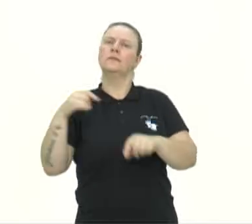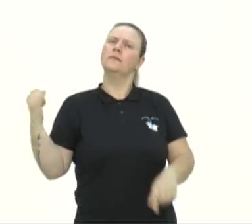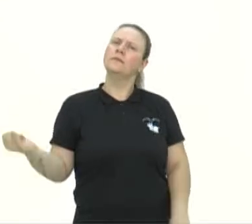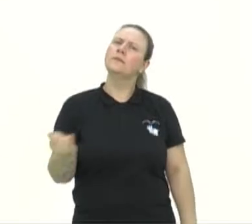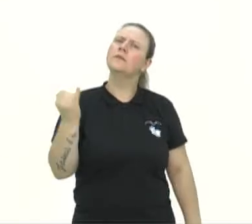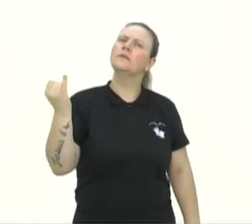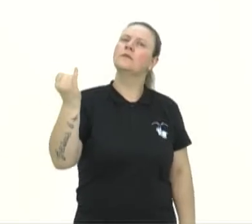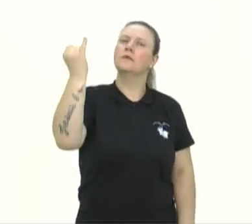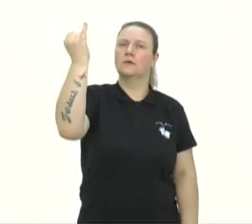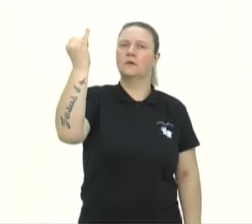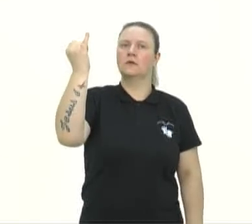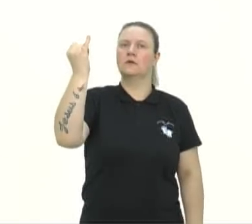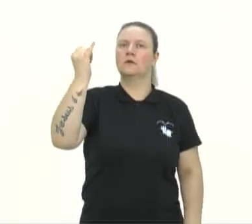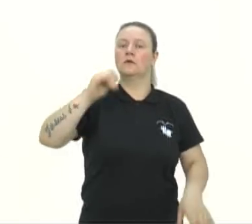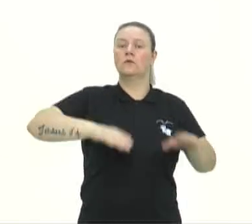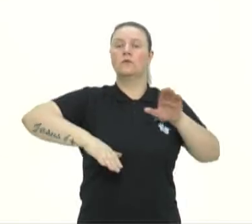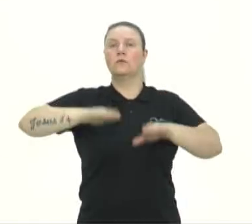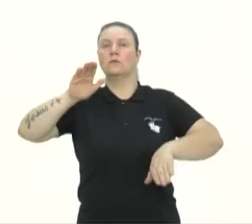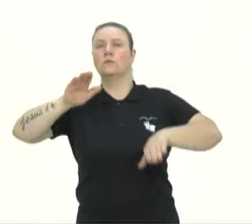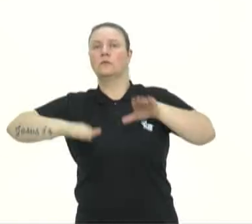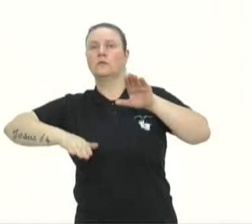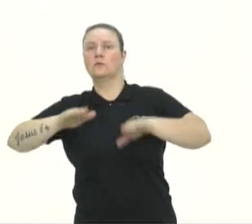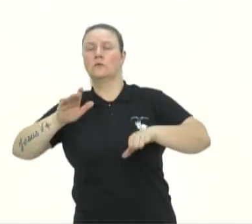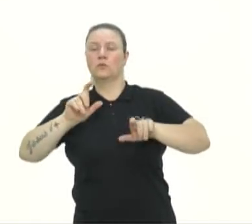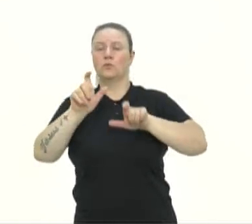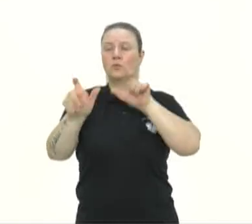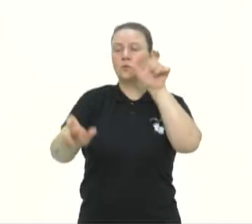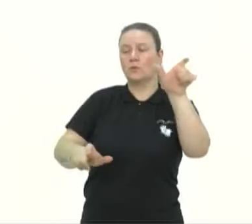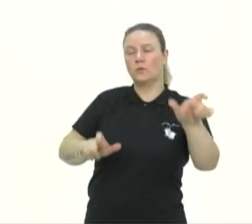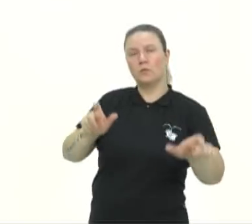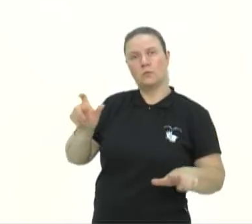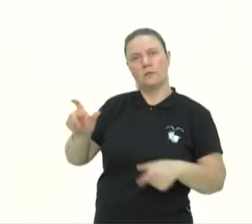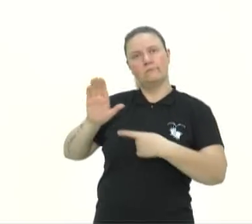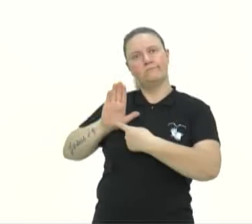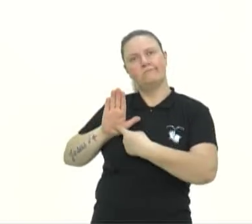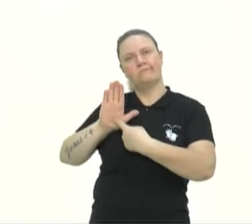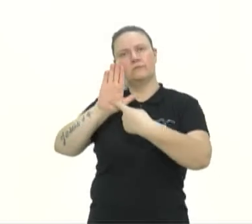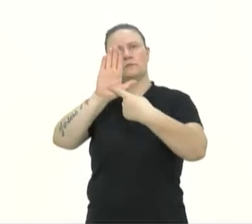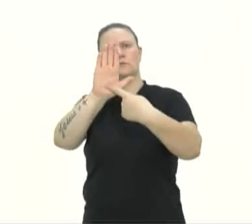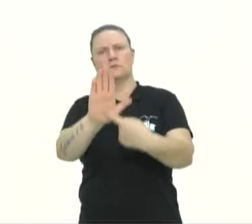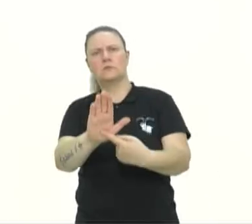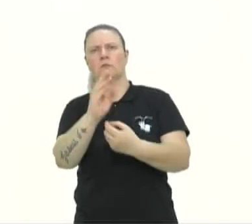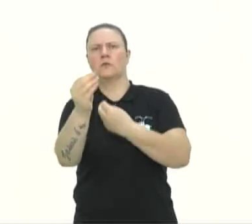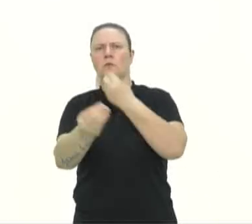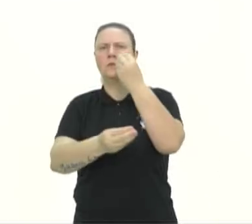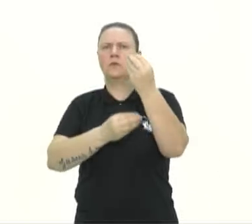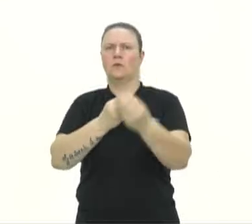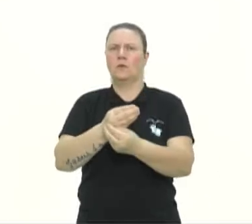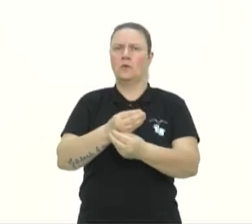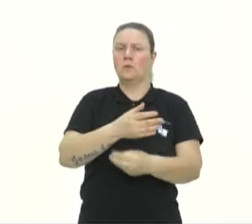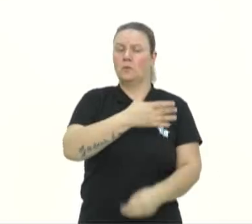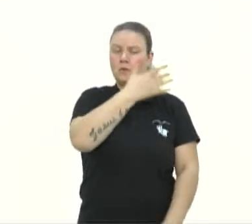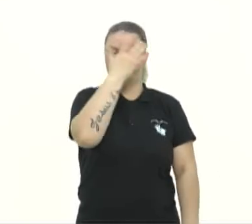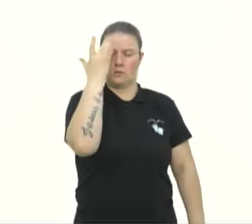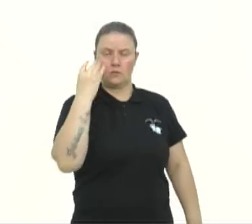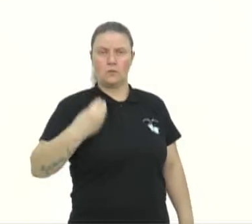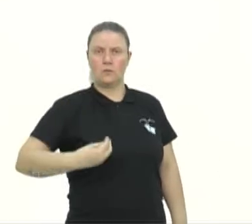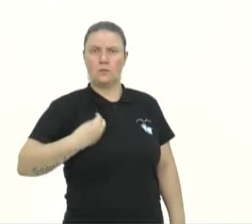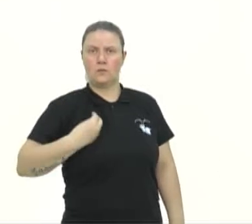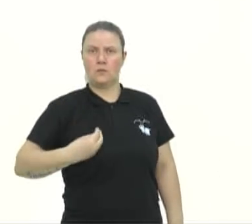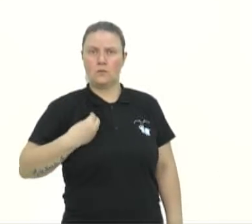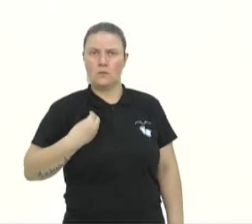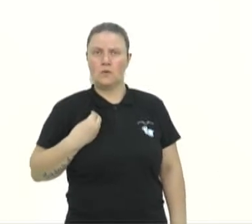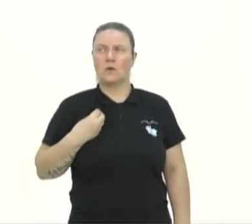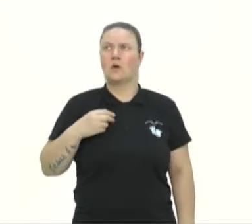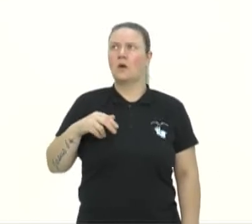ressaltar que, na maioria das vezes, os personagens são apresentados como moradores, né, do interior